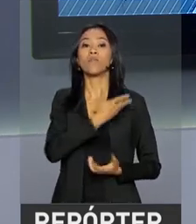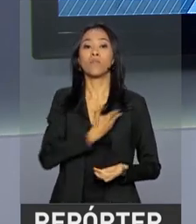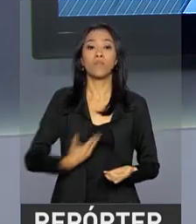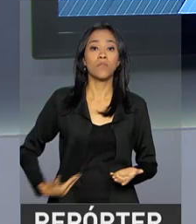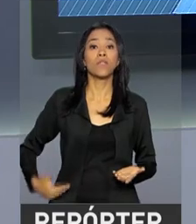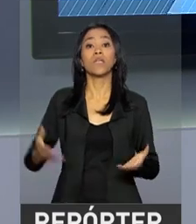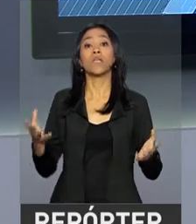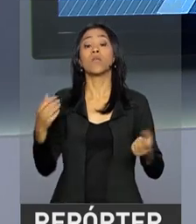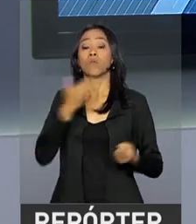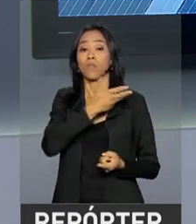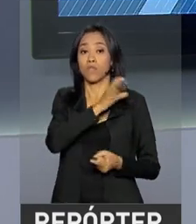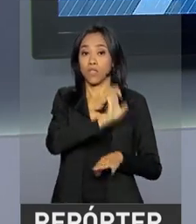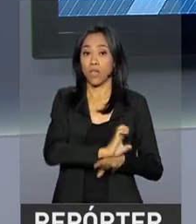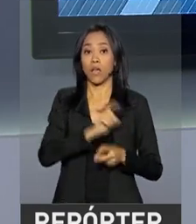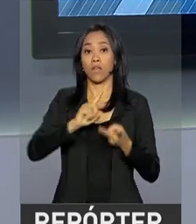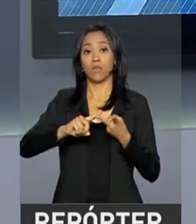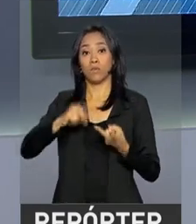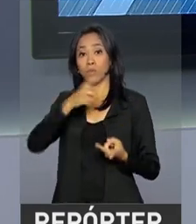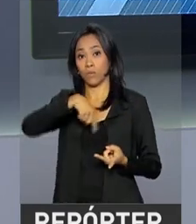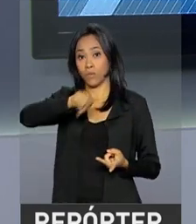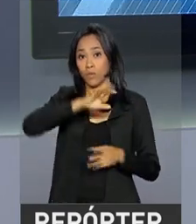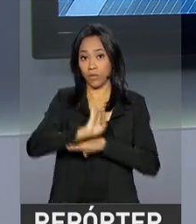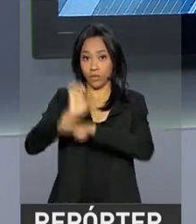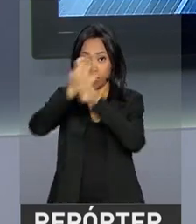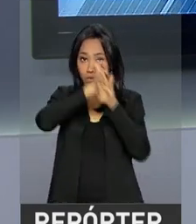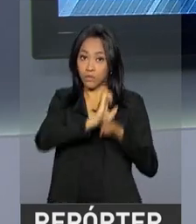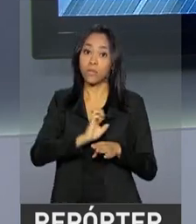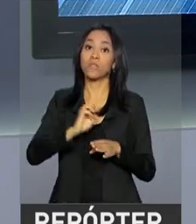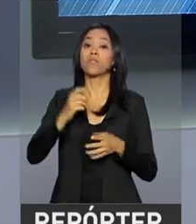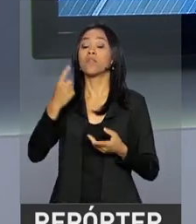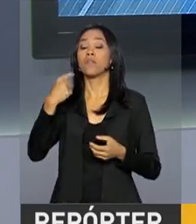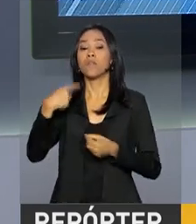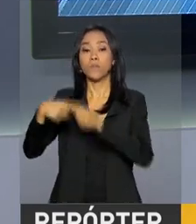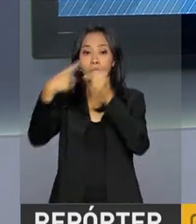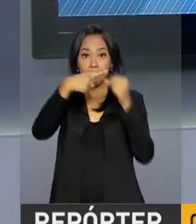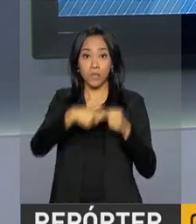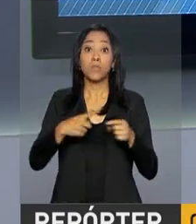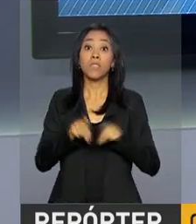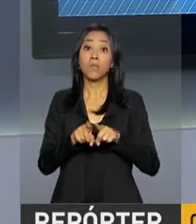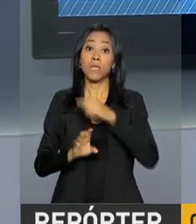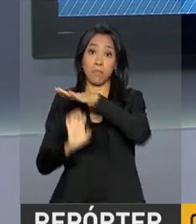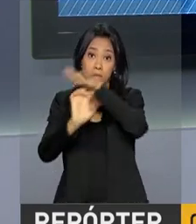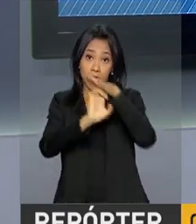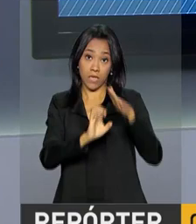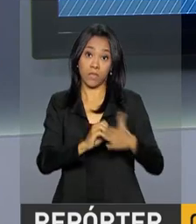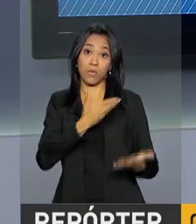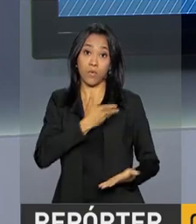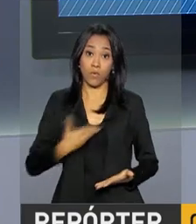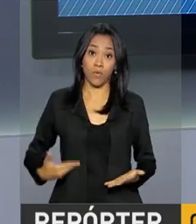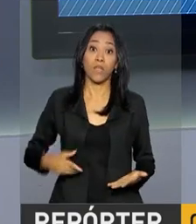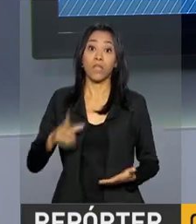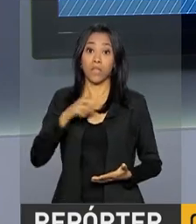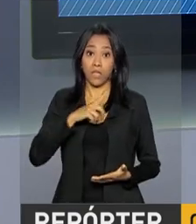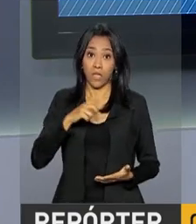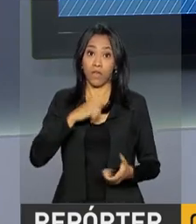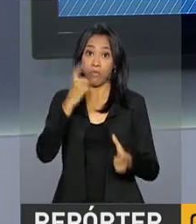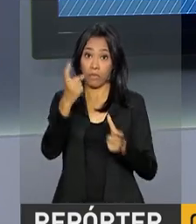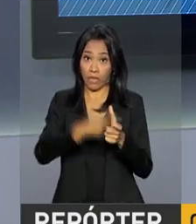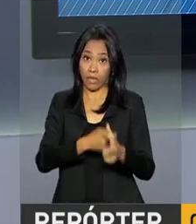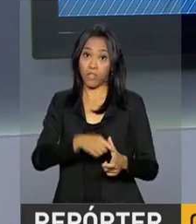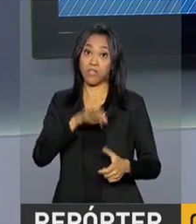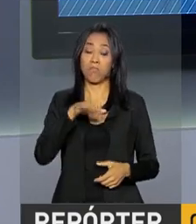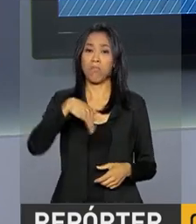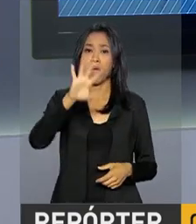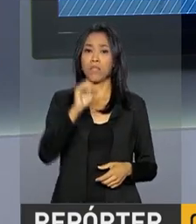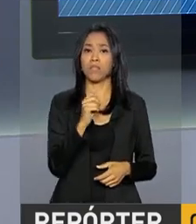governo federal, os estados, municípios e as empresas estatais. Foi registrado um déficit primário de mais de 110 bilhões